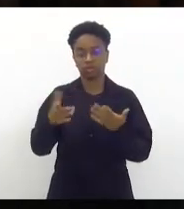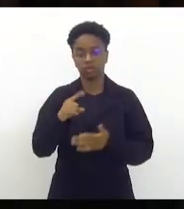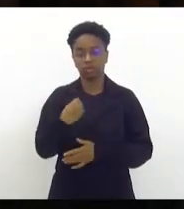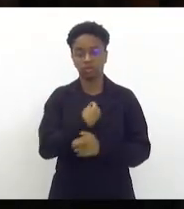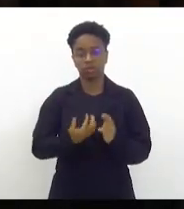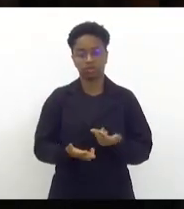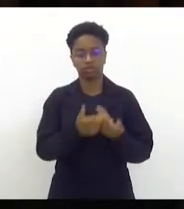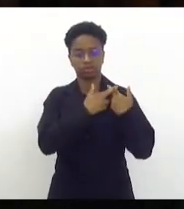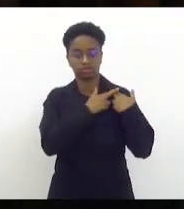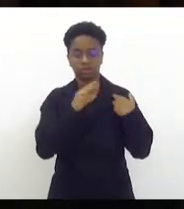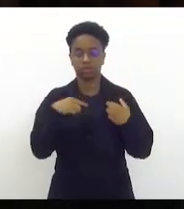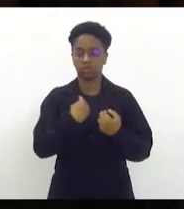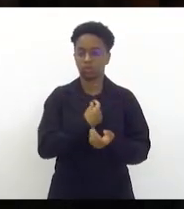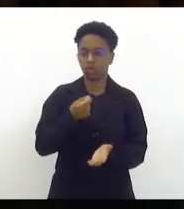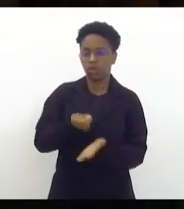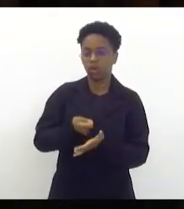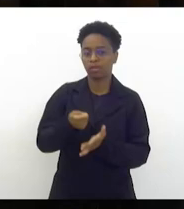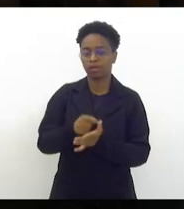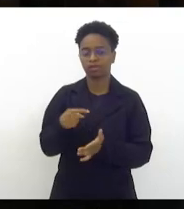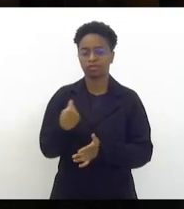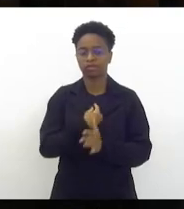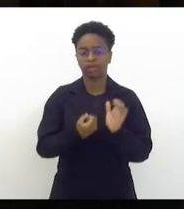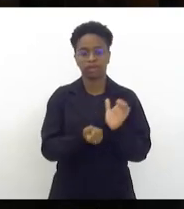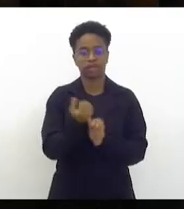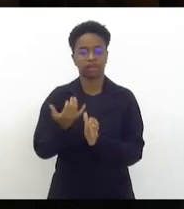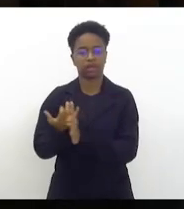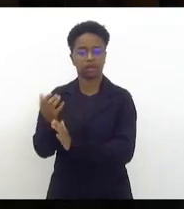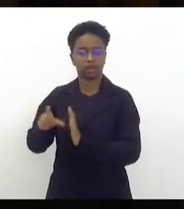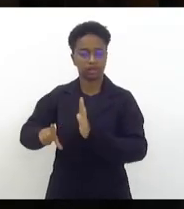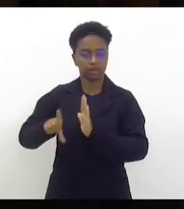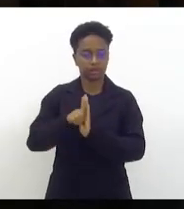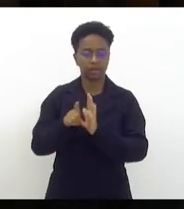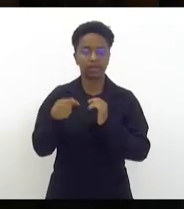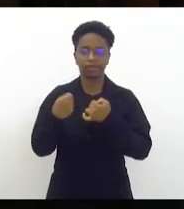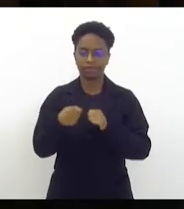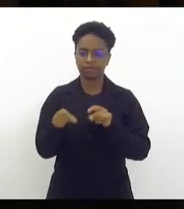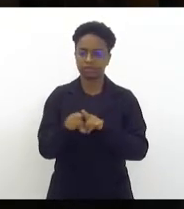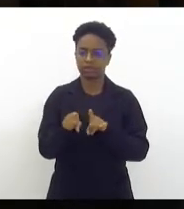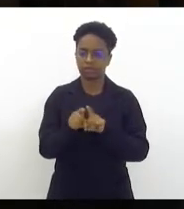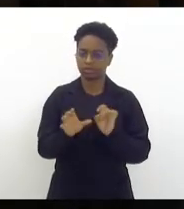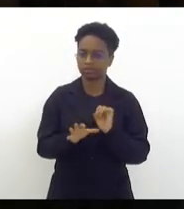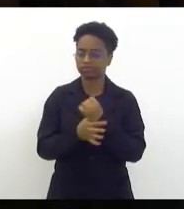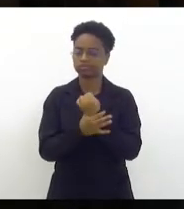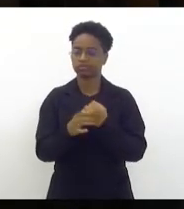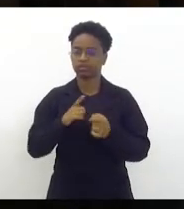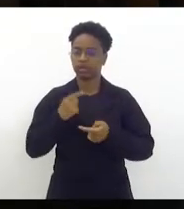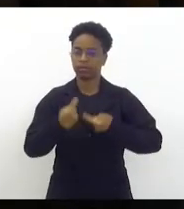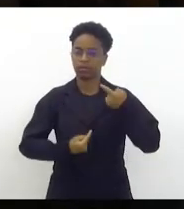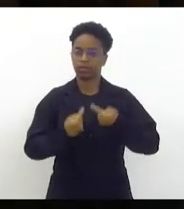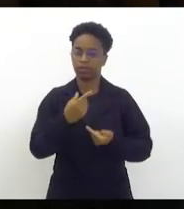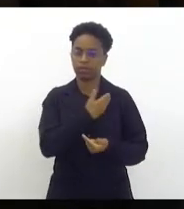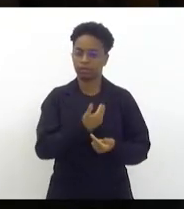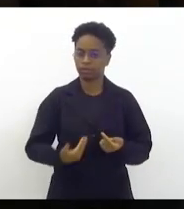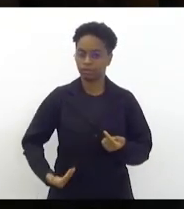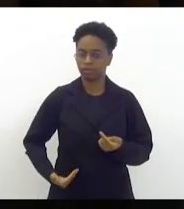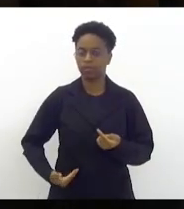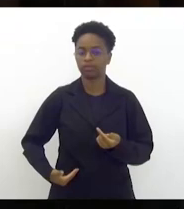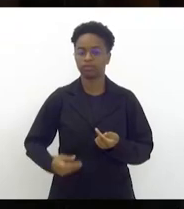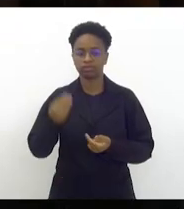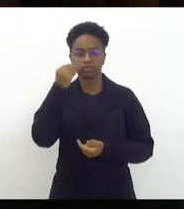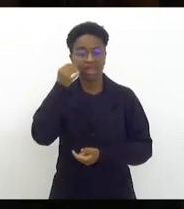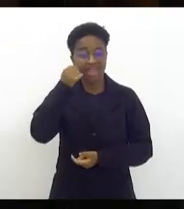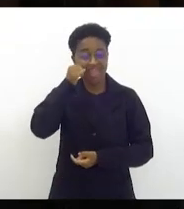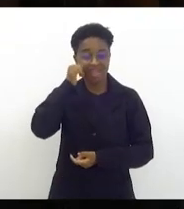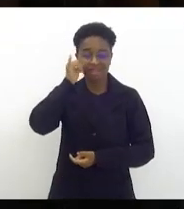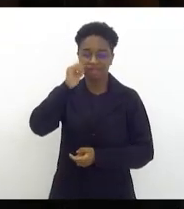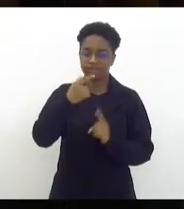responsabilidade, enquanto legisladores e legisladoras, garantir também que haja políticas públicas de